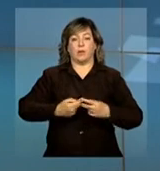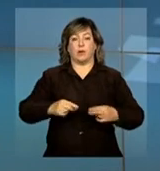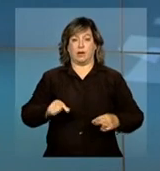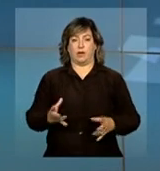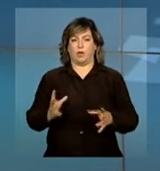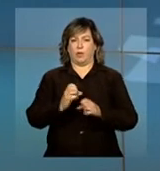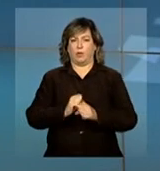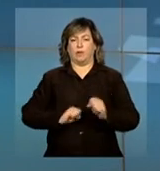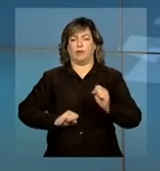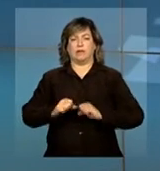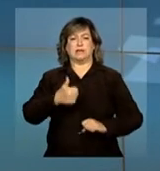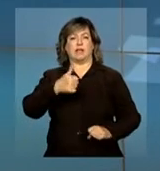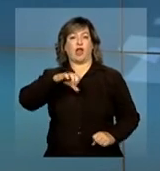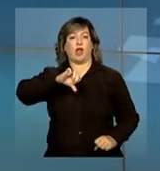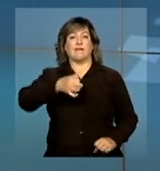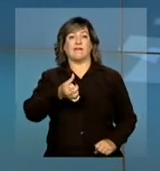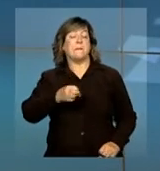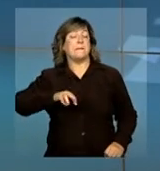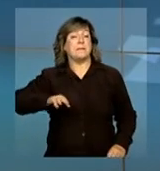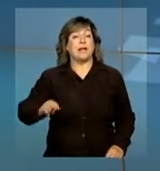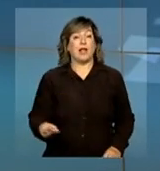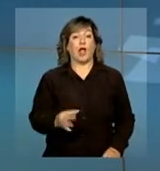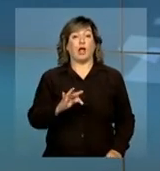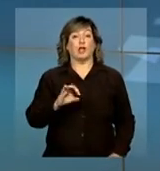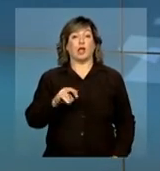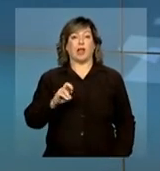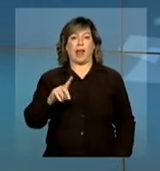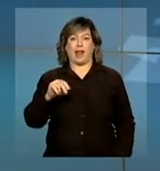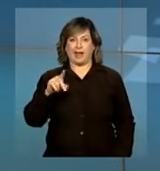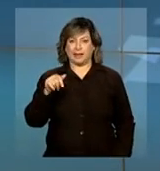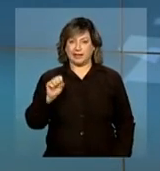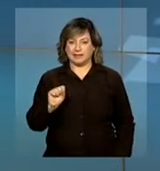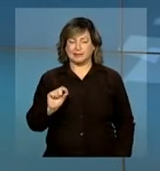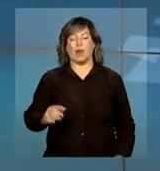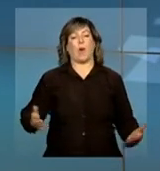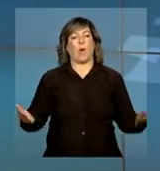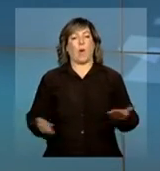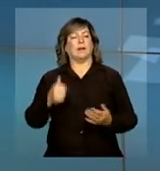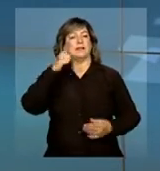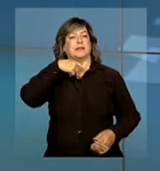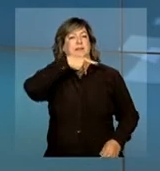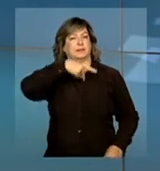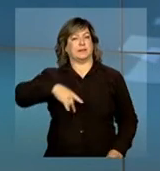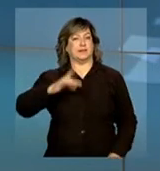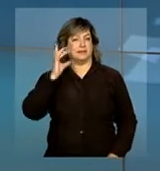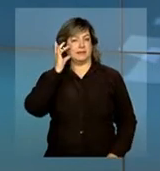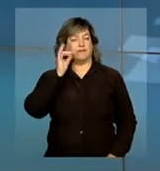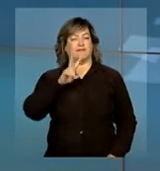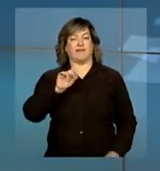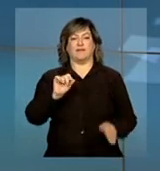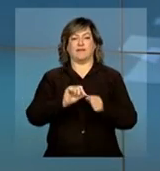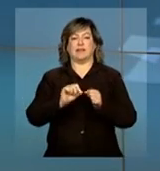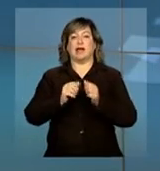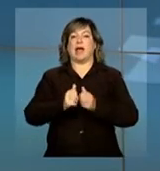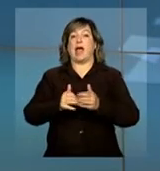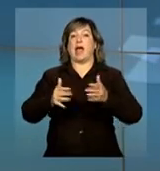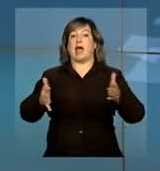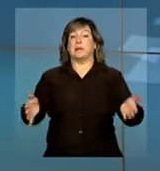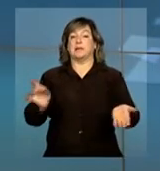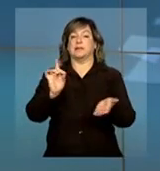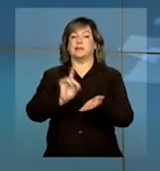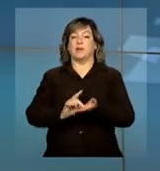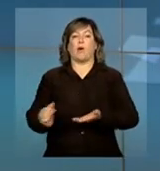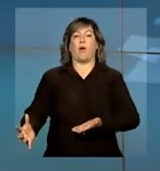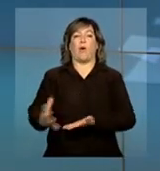a 196 milhões de toneladas. Hoje, a presidenta Dilma Rousseff vai fazer a abertura oficial